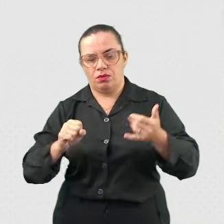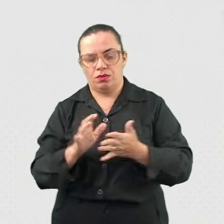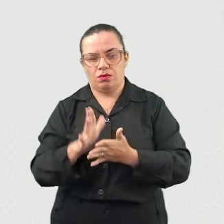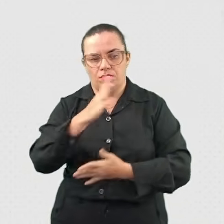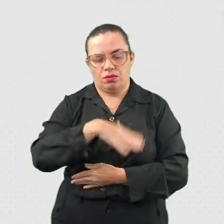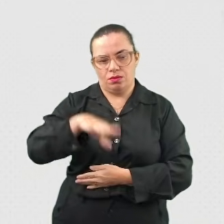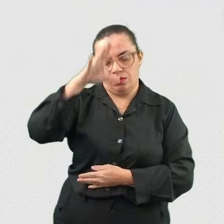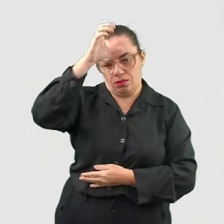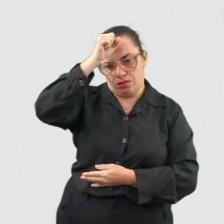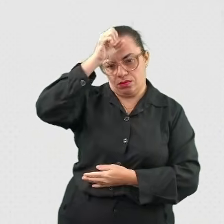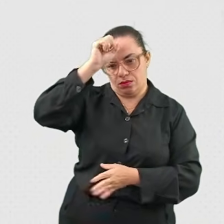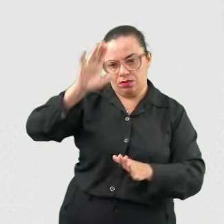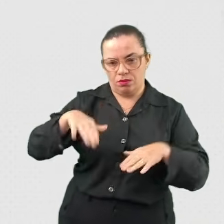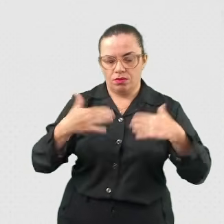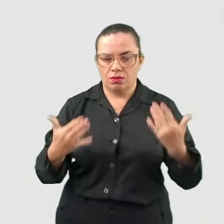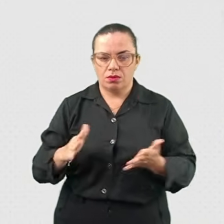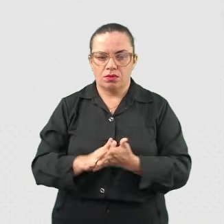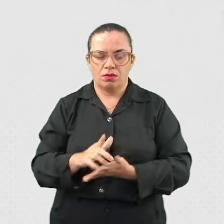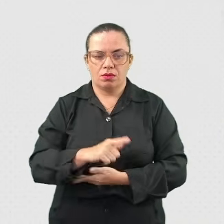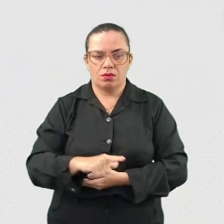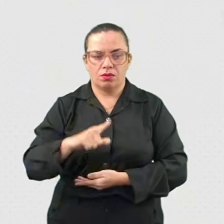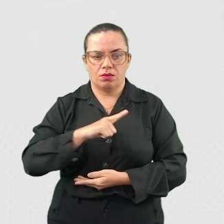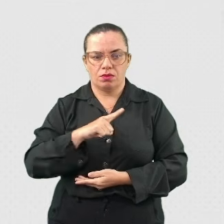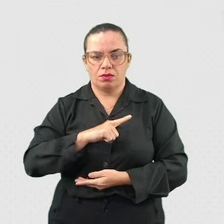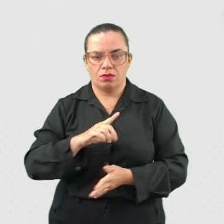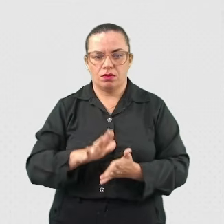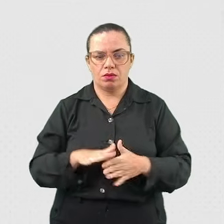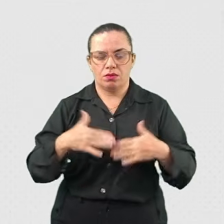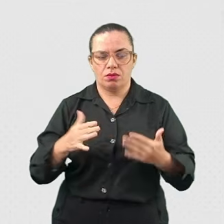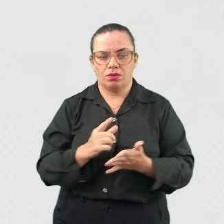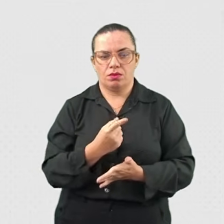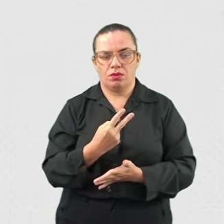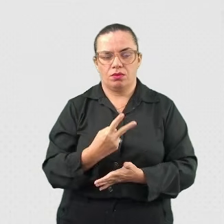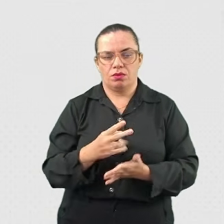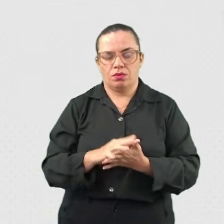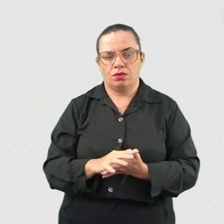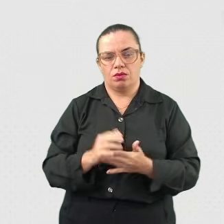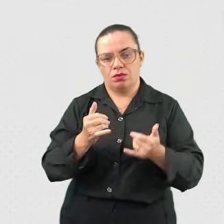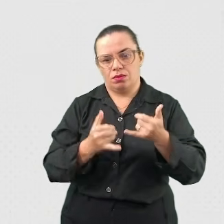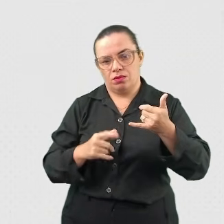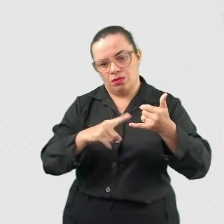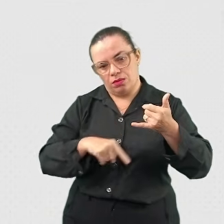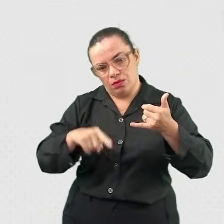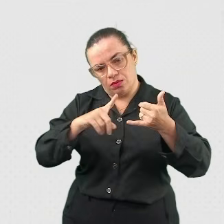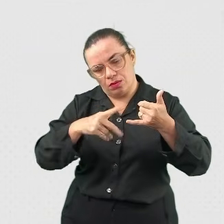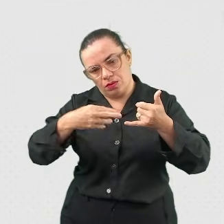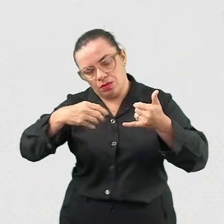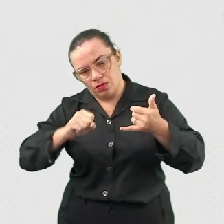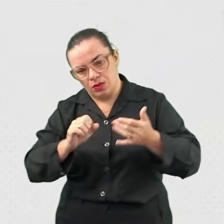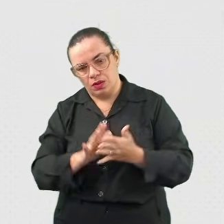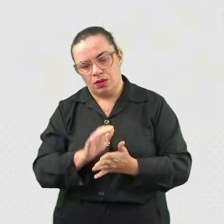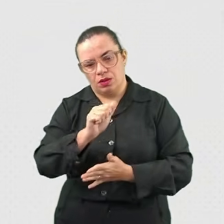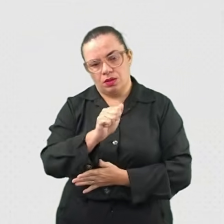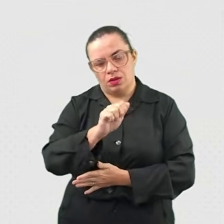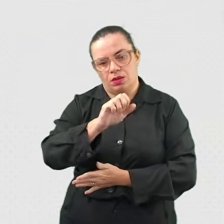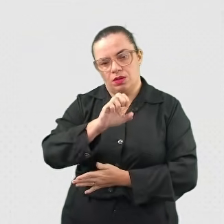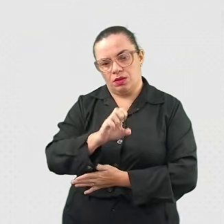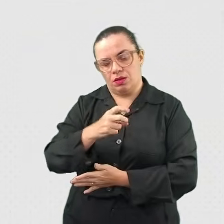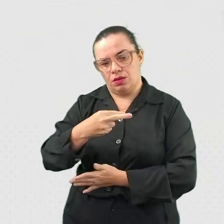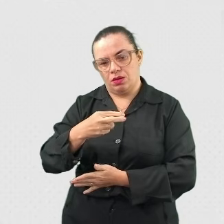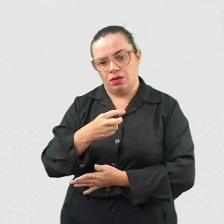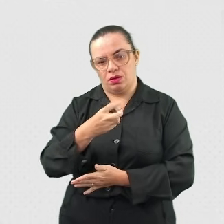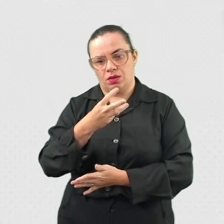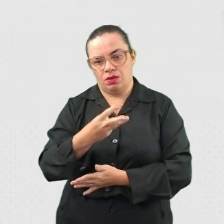mesmo a questão dessas fórmulas. E se tiver 12 lados? Então, a gente já sabe que um ângulo externo é igual a